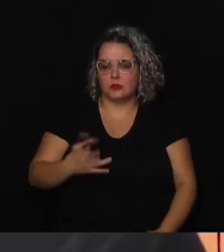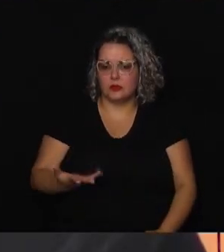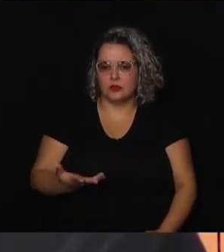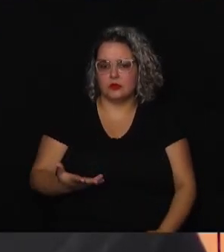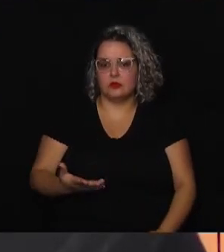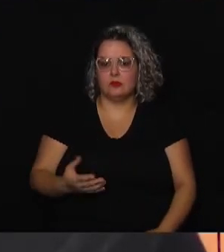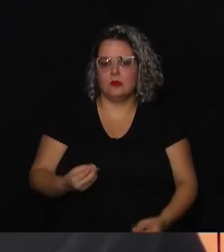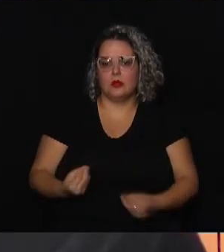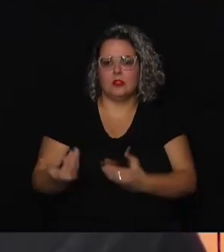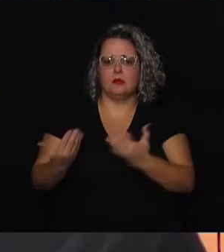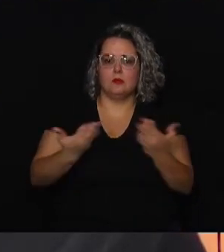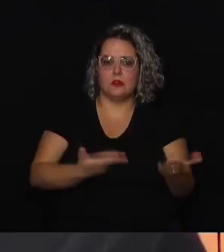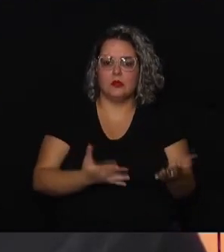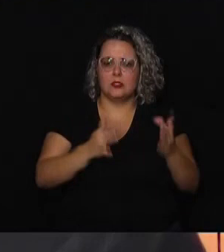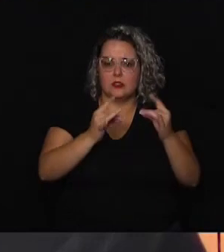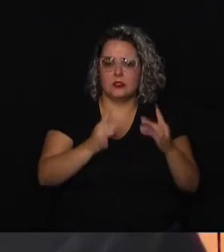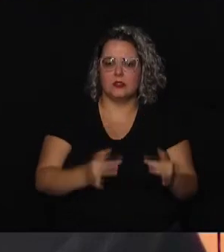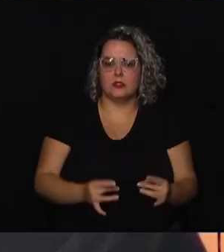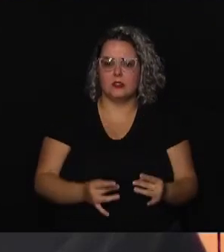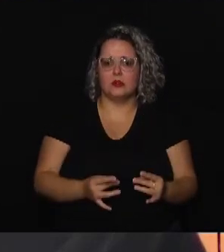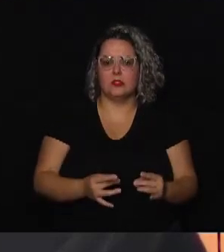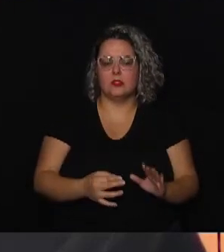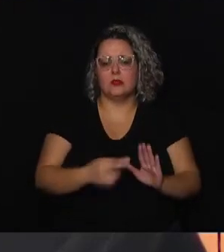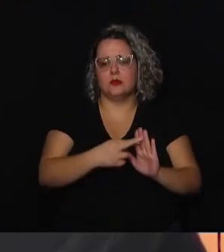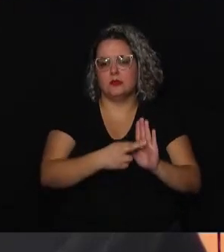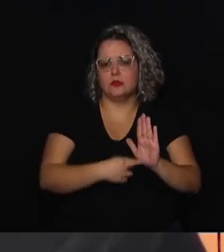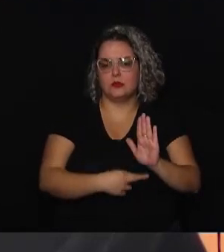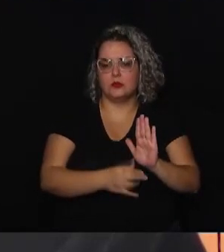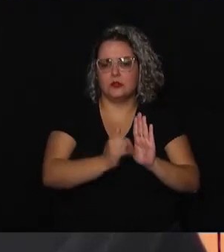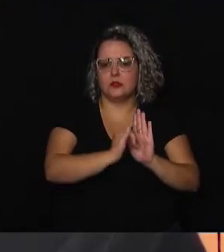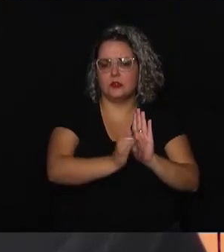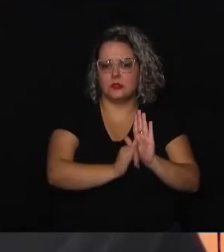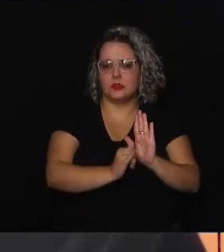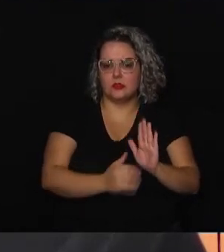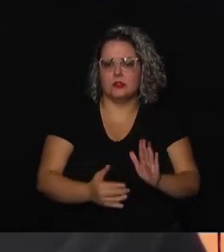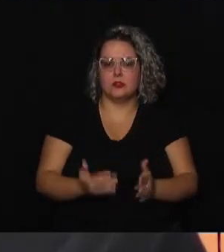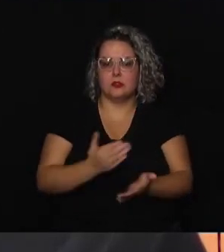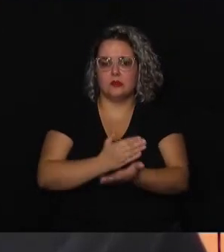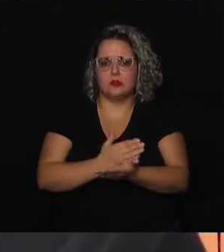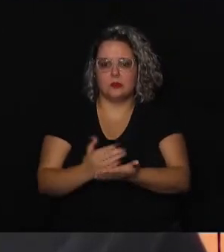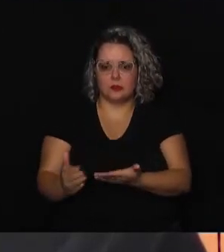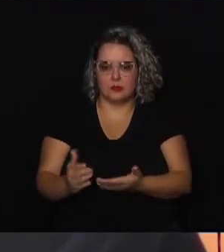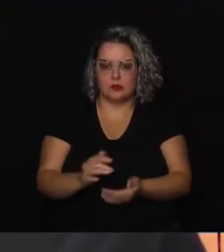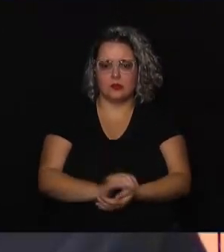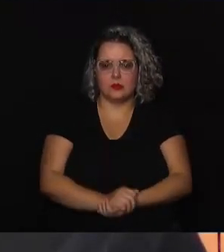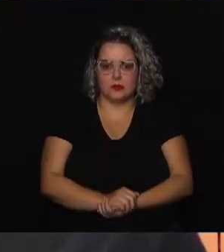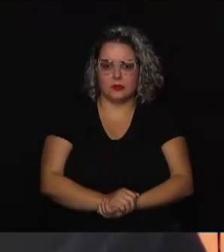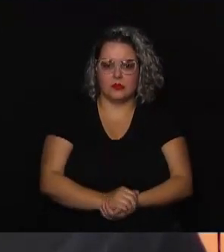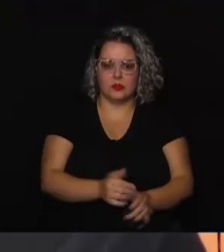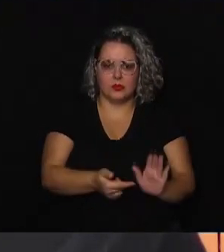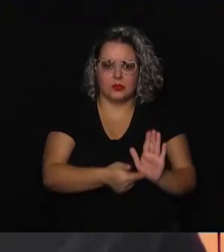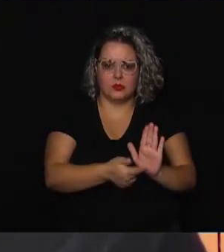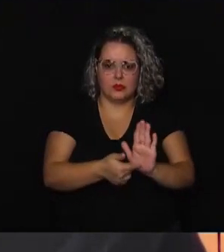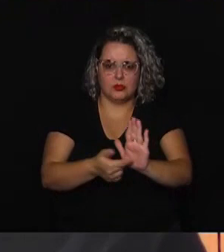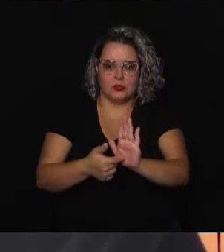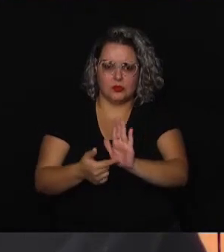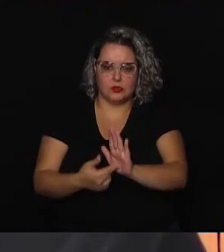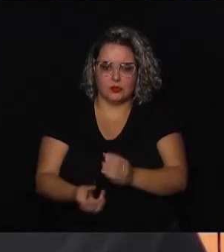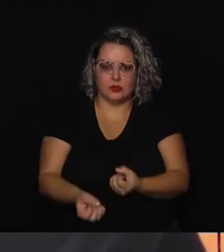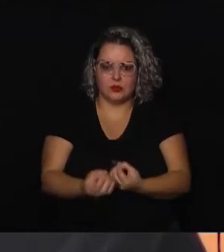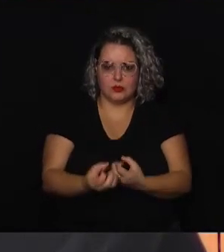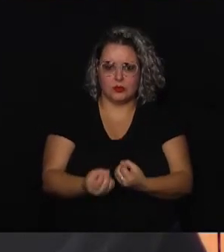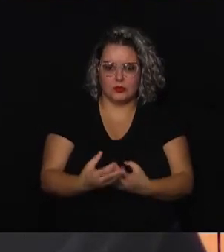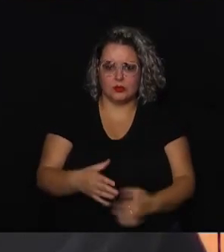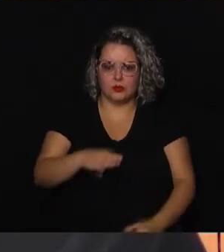planejadas, preconiza. Então, a gente tem aqui uma parte inicial, onde a gente demonstra os dados do